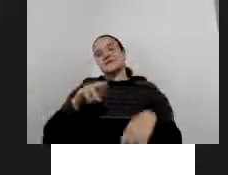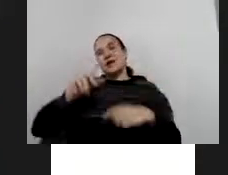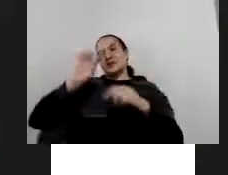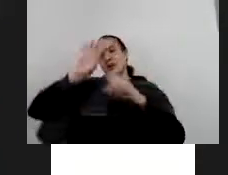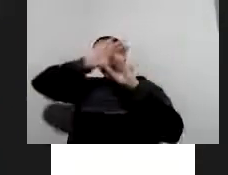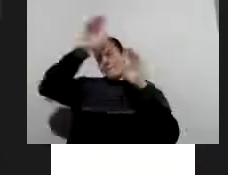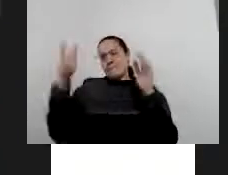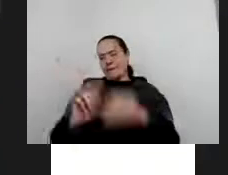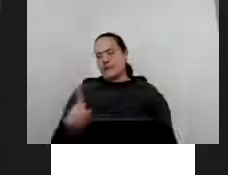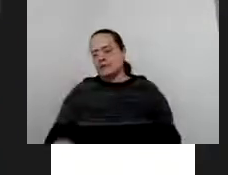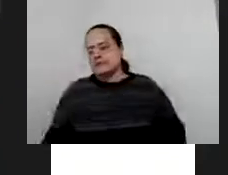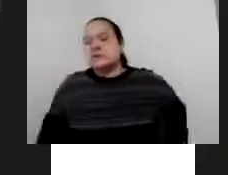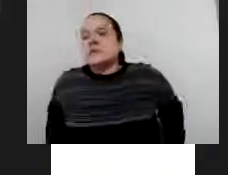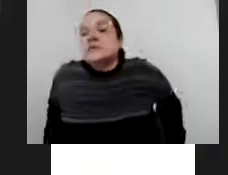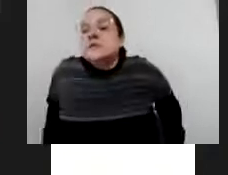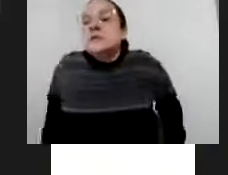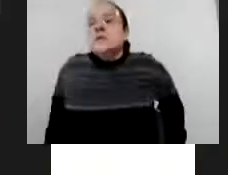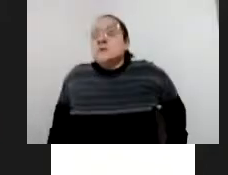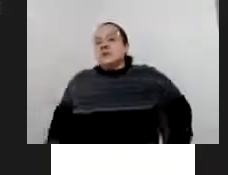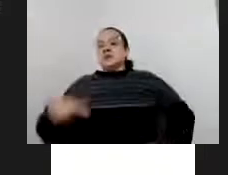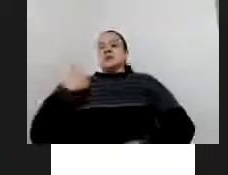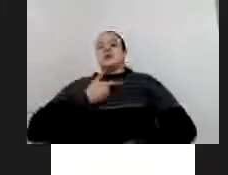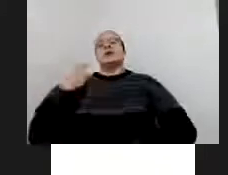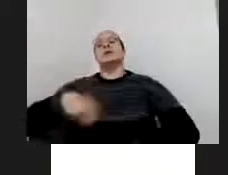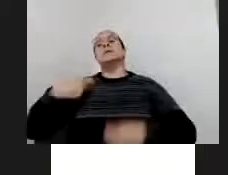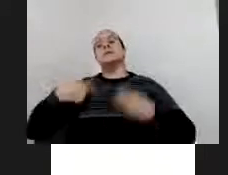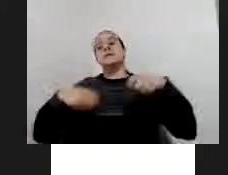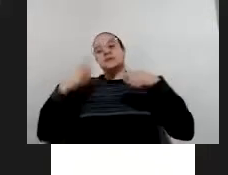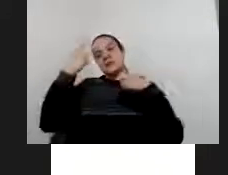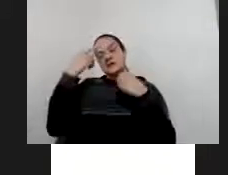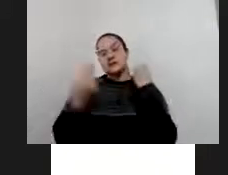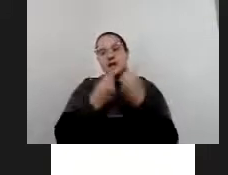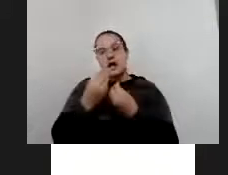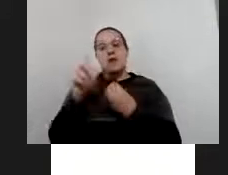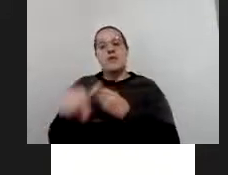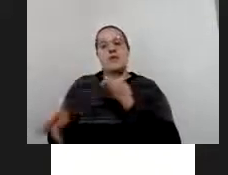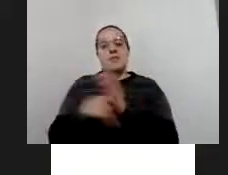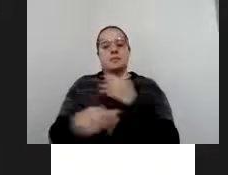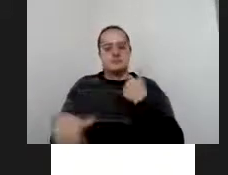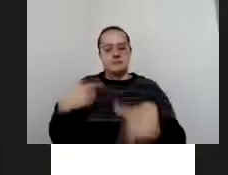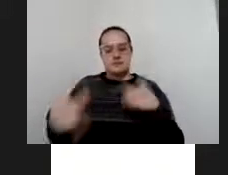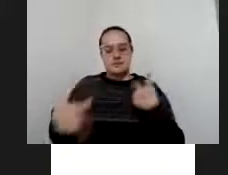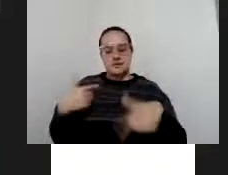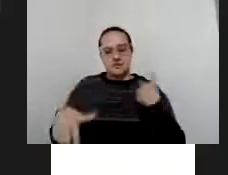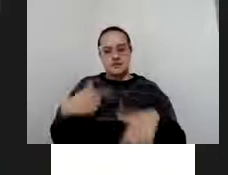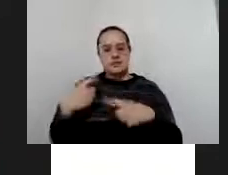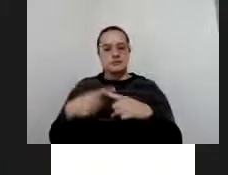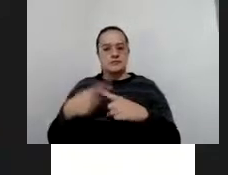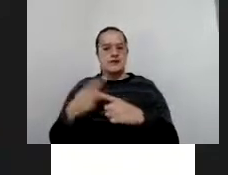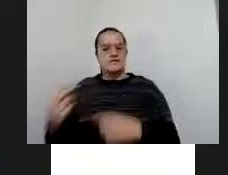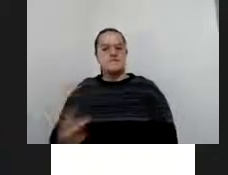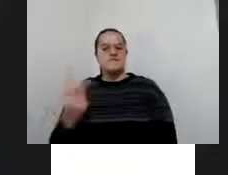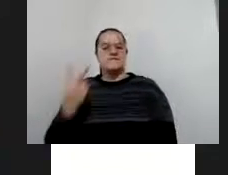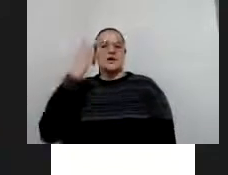dessa maneira como trabalhadores, porque nós somos trabalhadores, independente da função que você está ocupando, para poder resgatar alguns valores que estão começando a